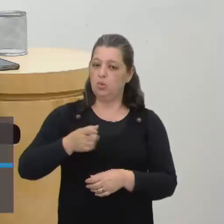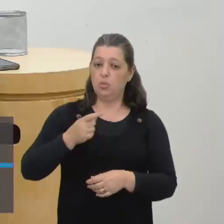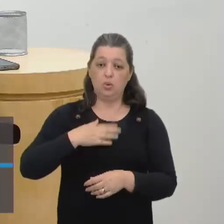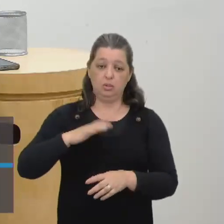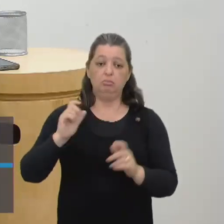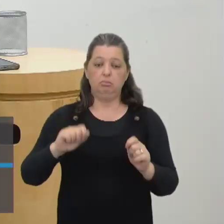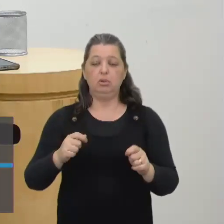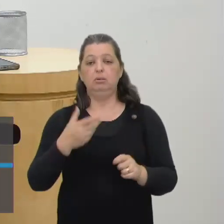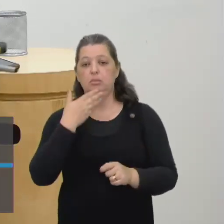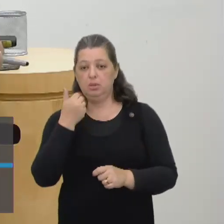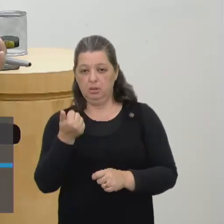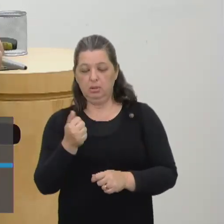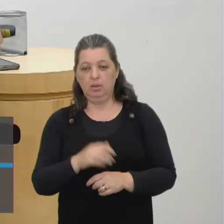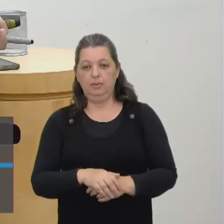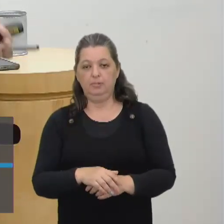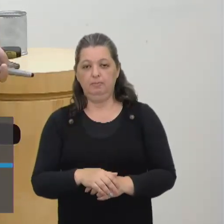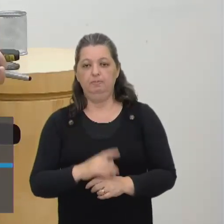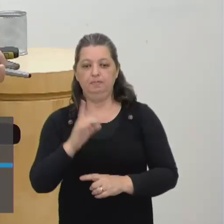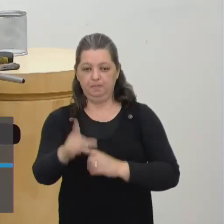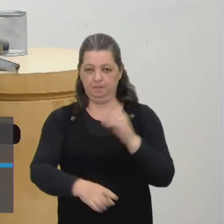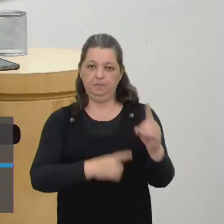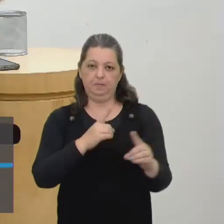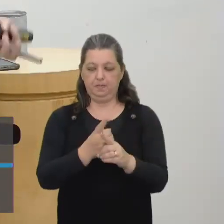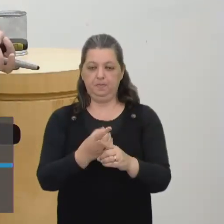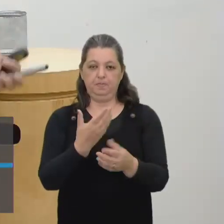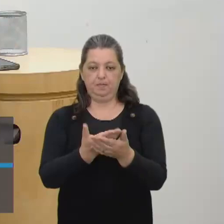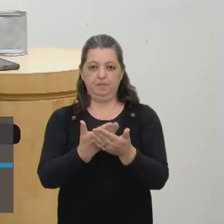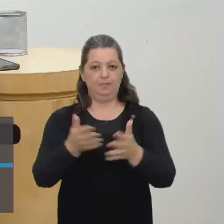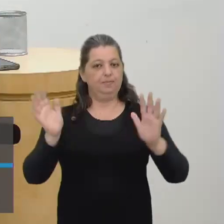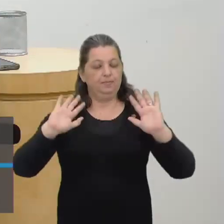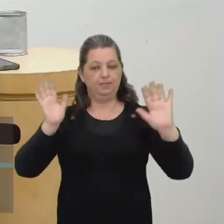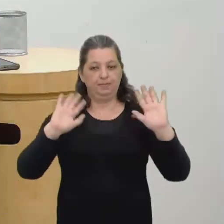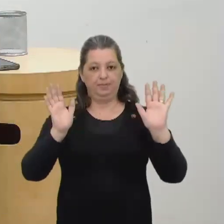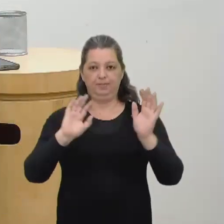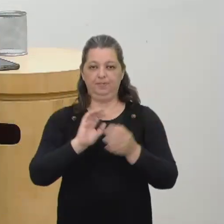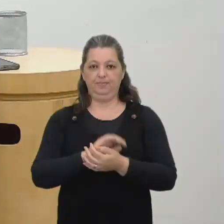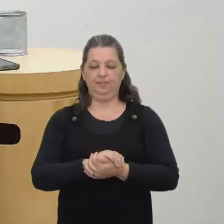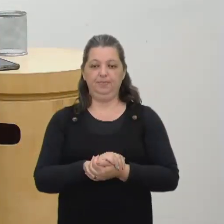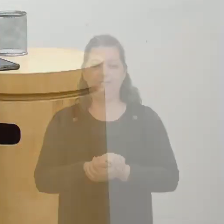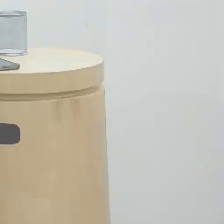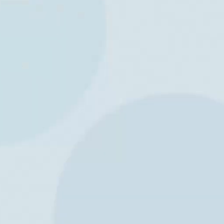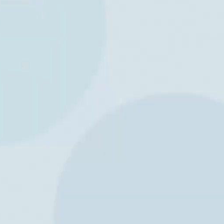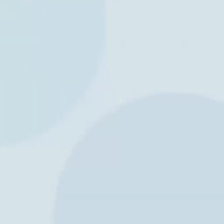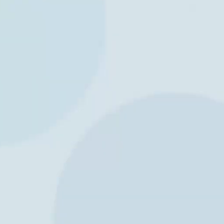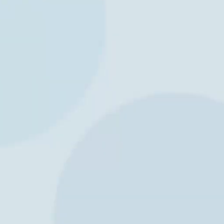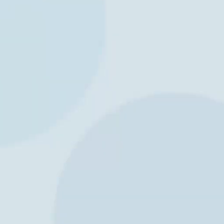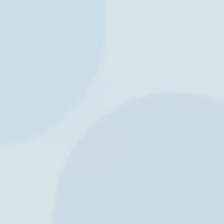o que pode melhorar, tá bom? E a gente se vê aí numa próxima aula. Até a próxima, pessoal. Tchau, tchau!